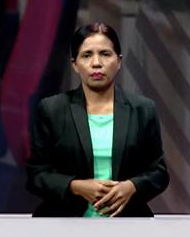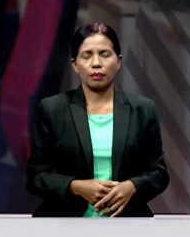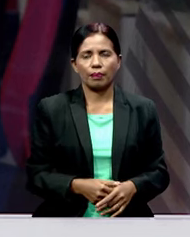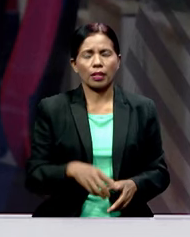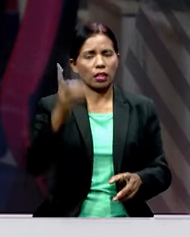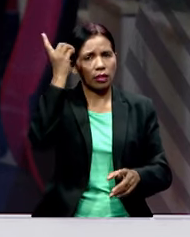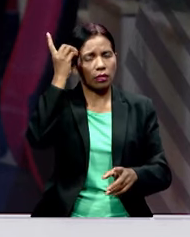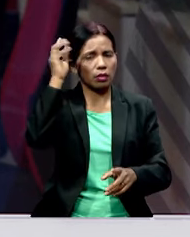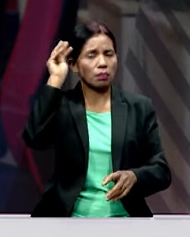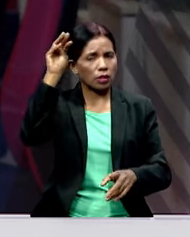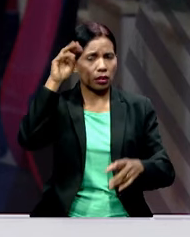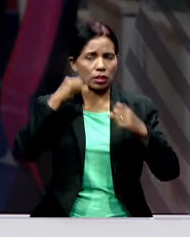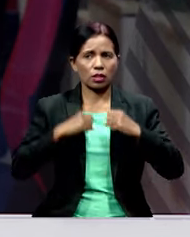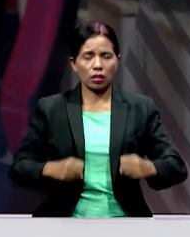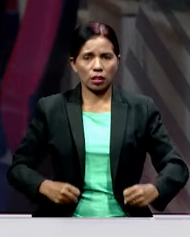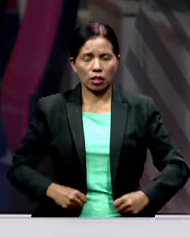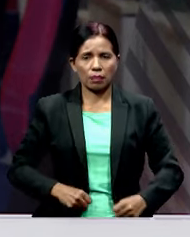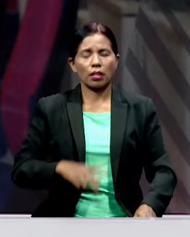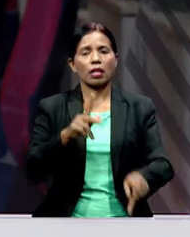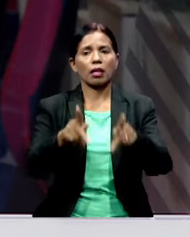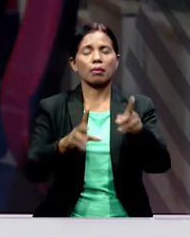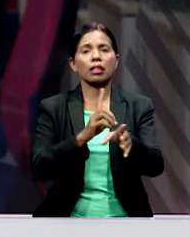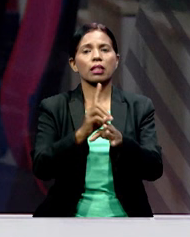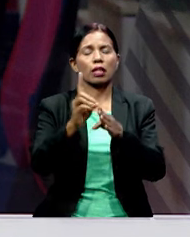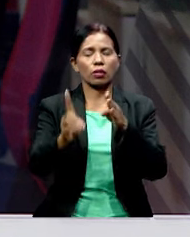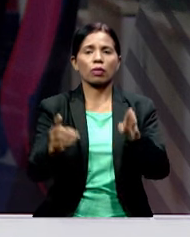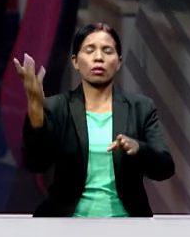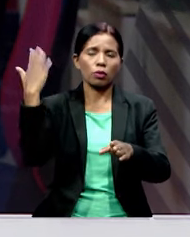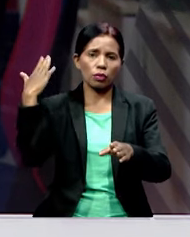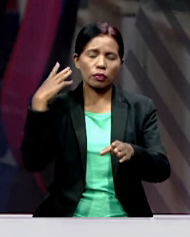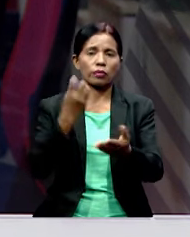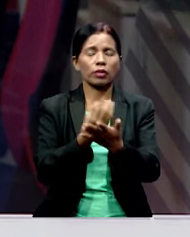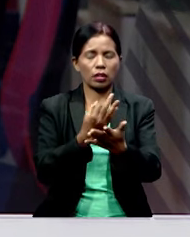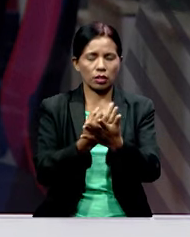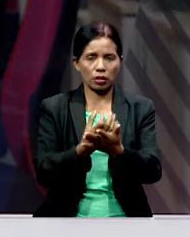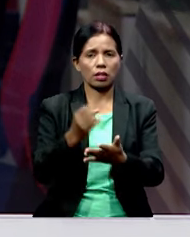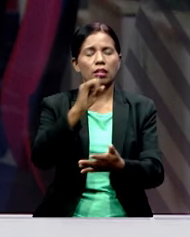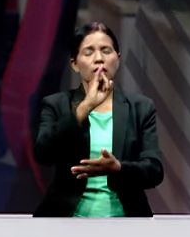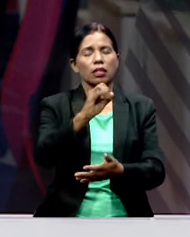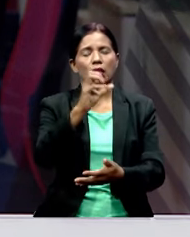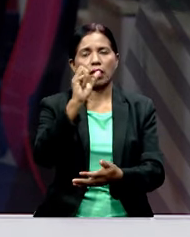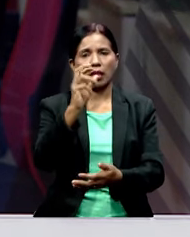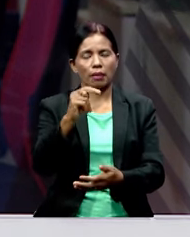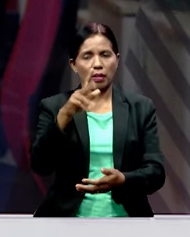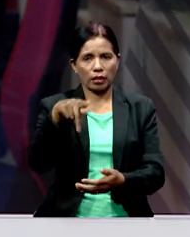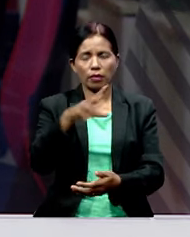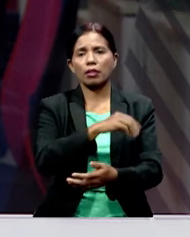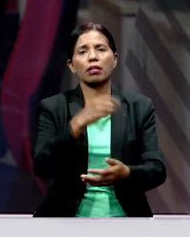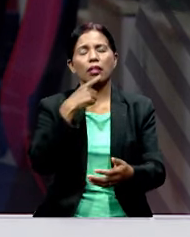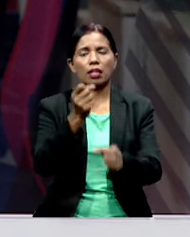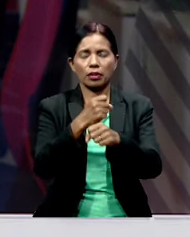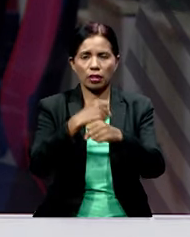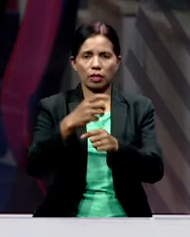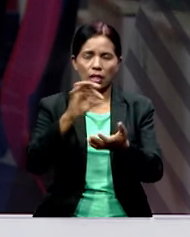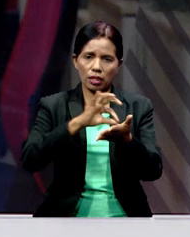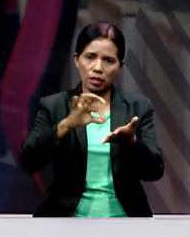Desconfia ministra Saúde, obriga ex-diretora Finanças Instituto Nacional Farmácia no produto médico, ato